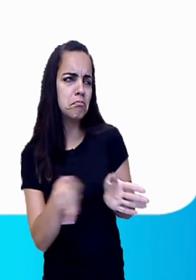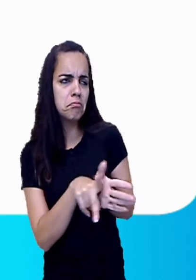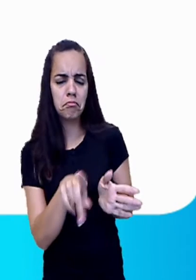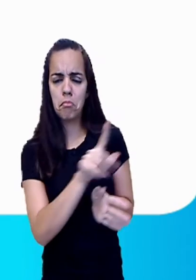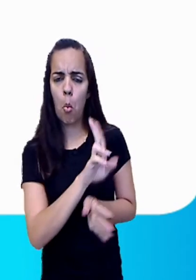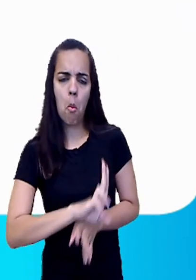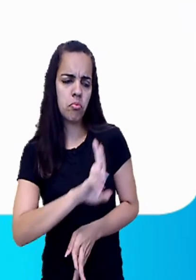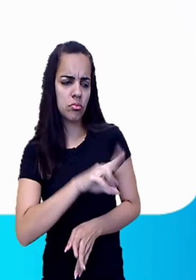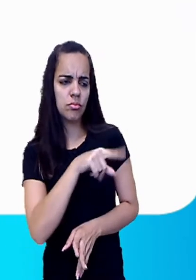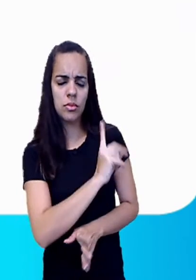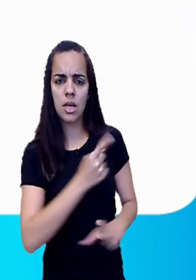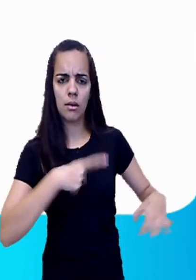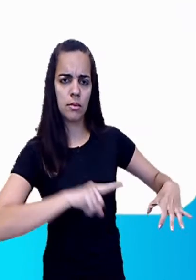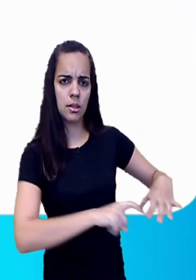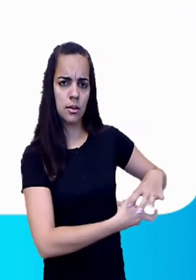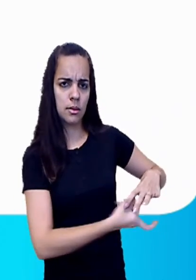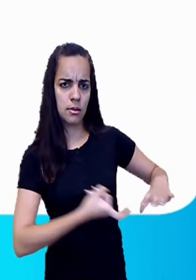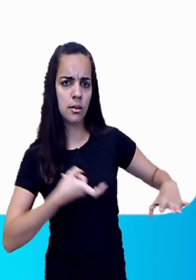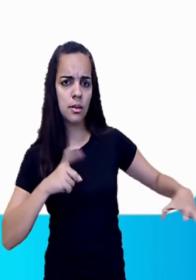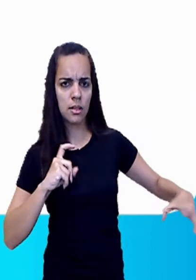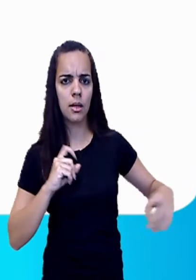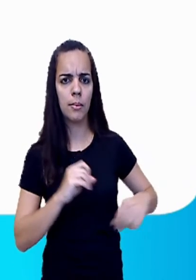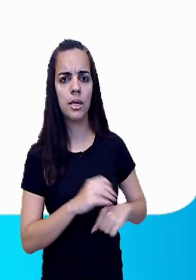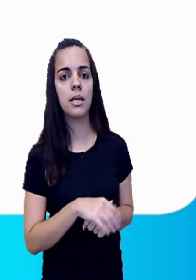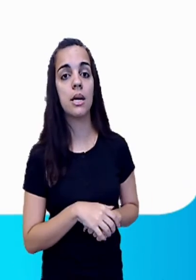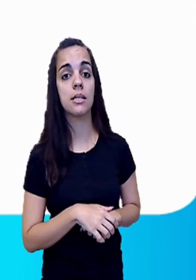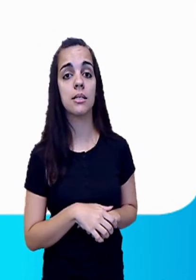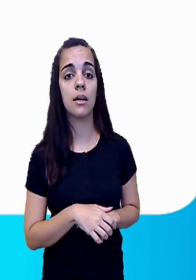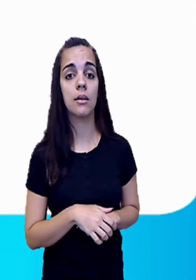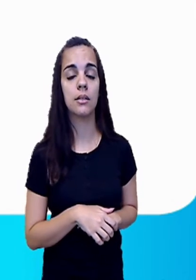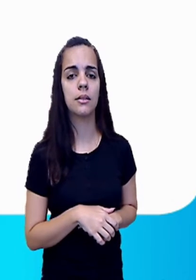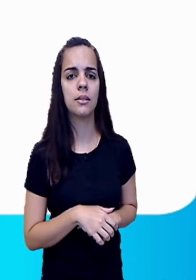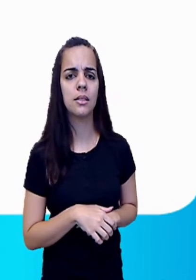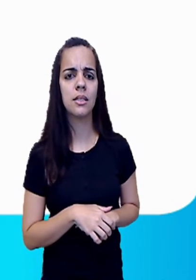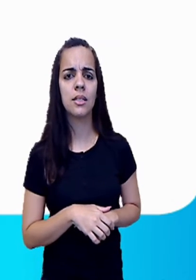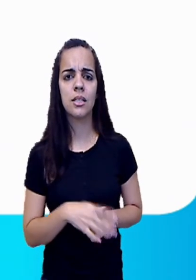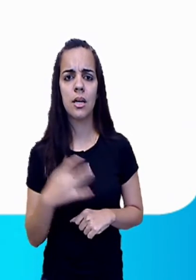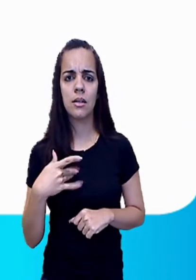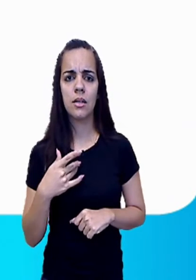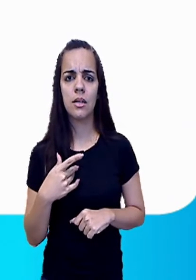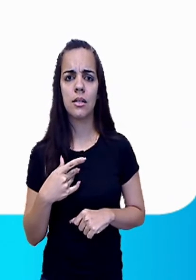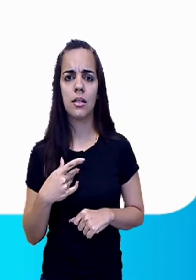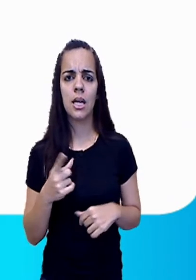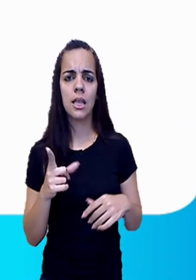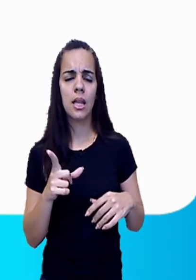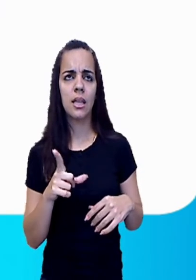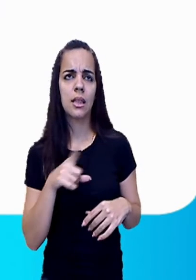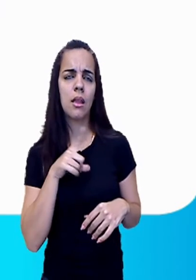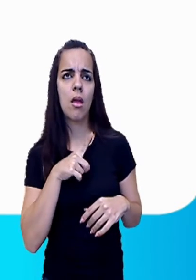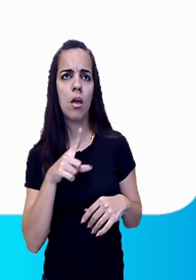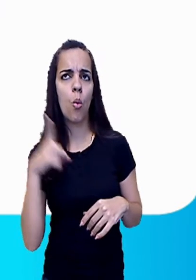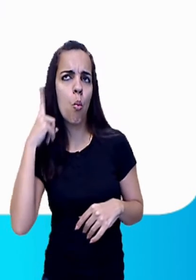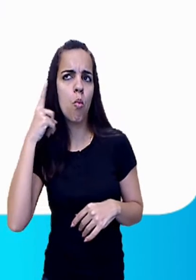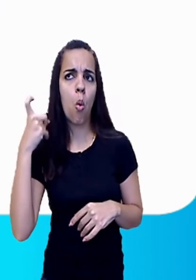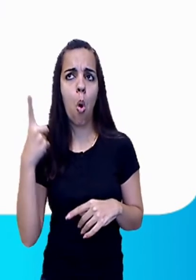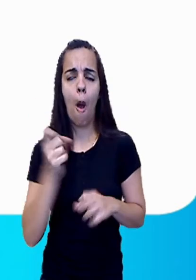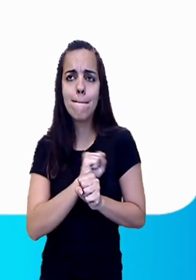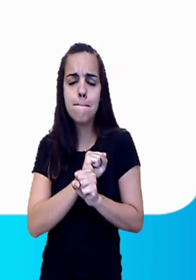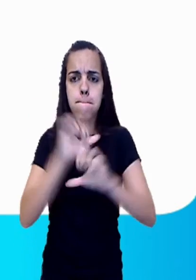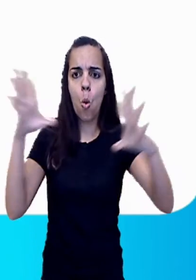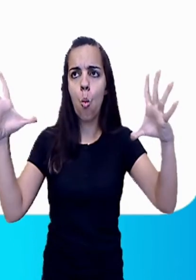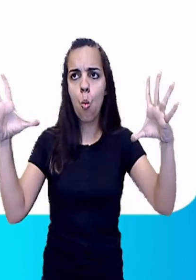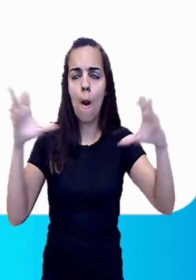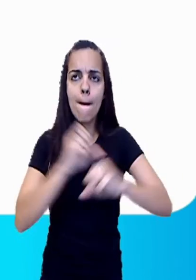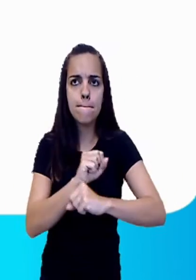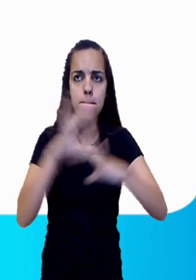casos, são usados explosivos para explodir as pedras, né? E eles conseguirem retirar esse